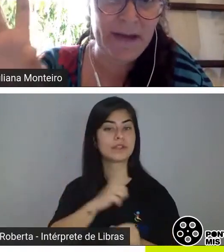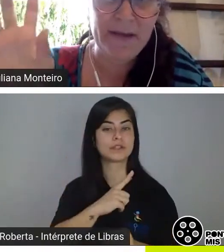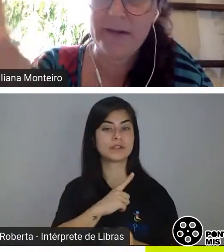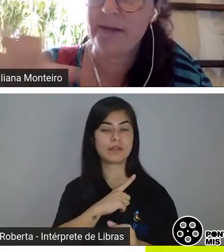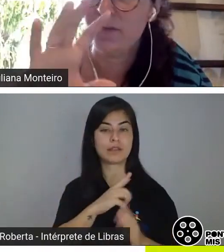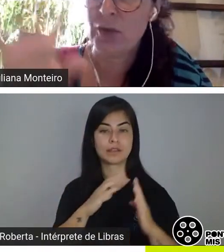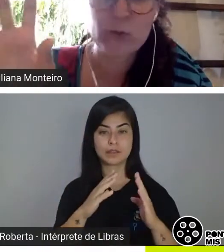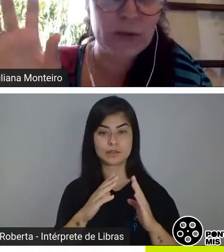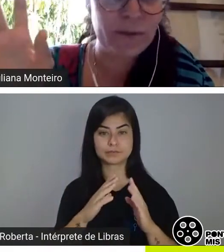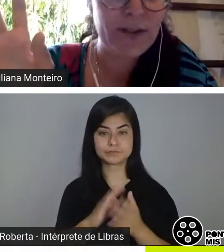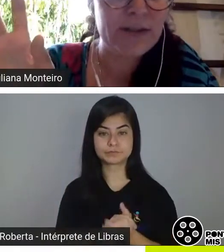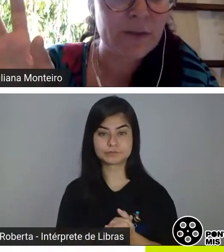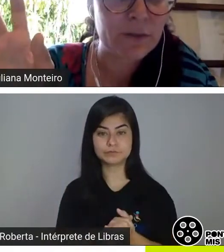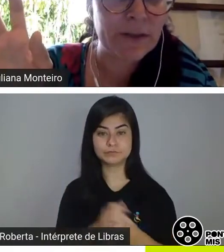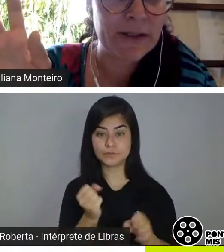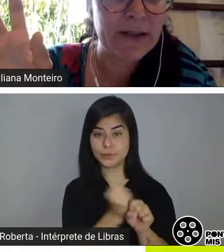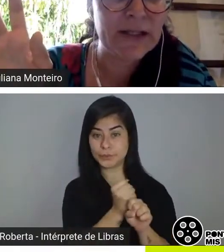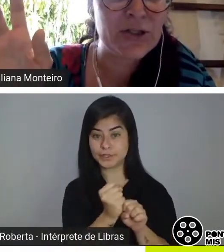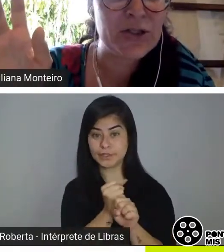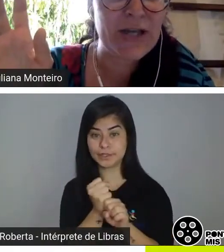Todo mundo trancado em casa, né?